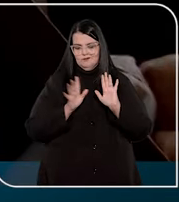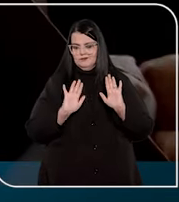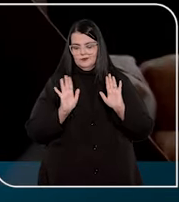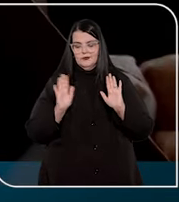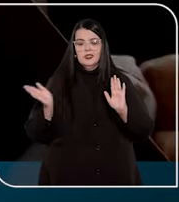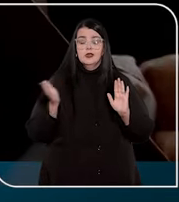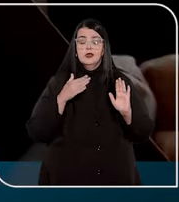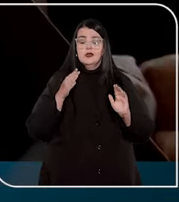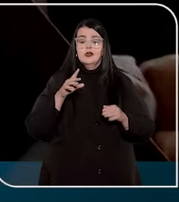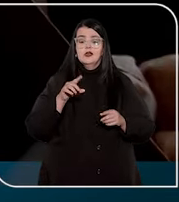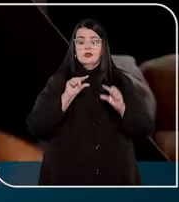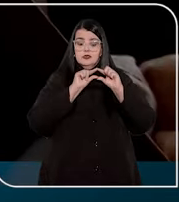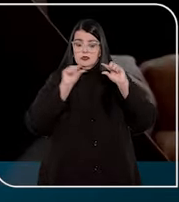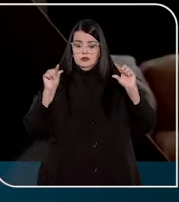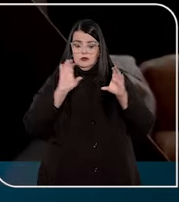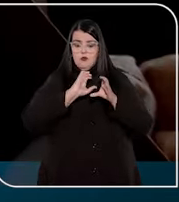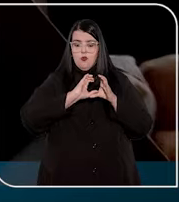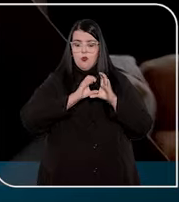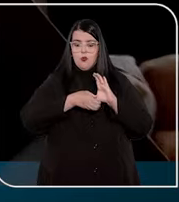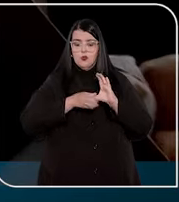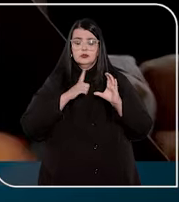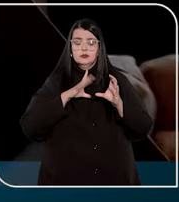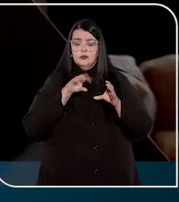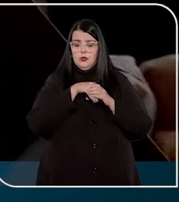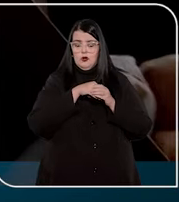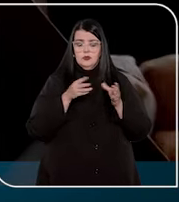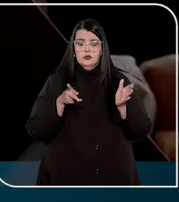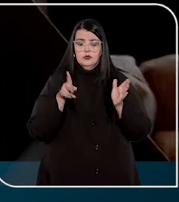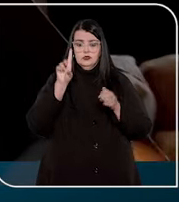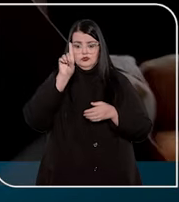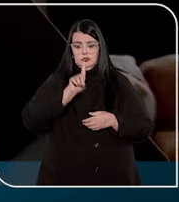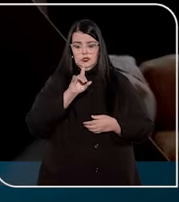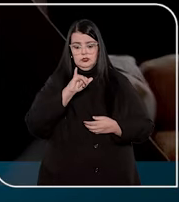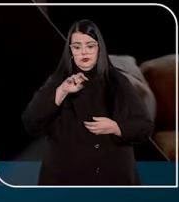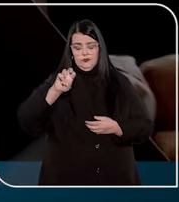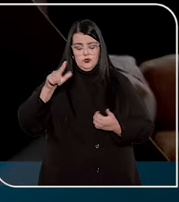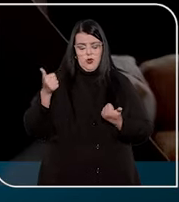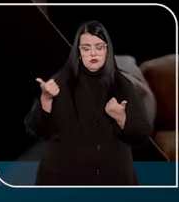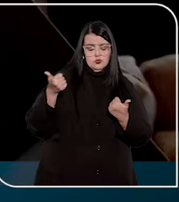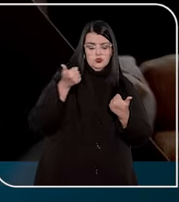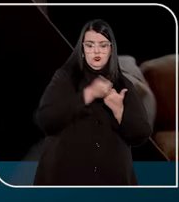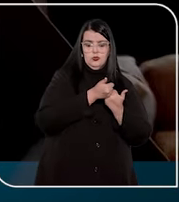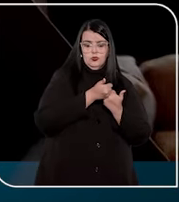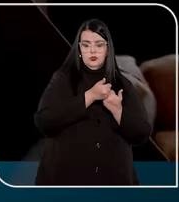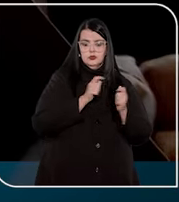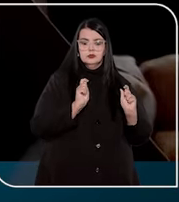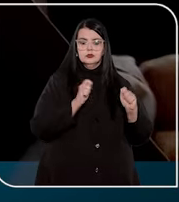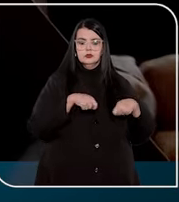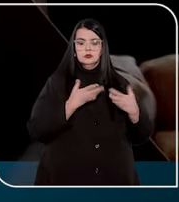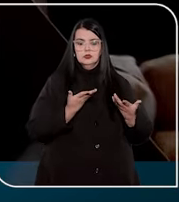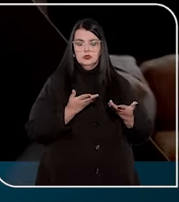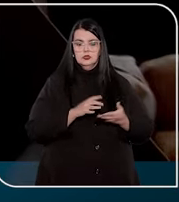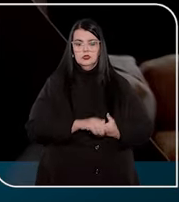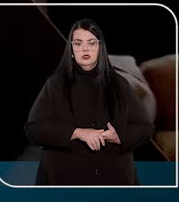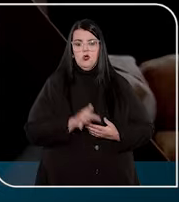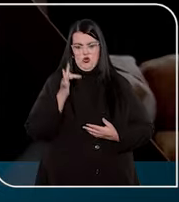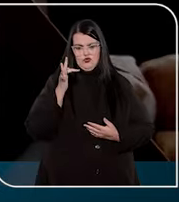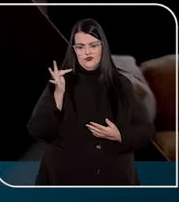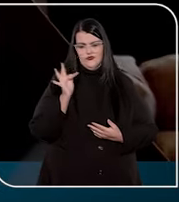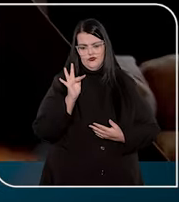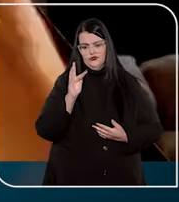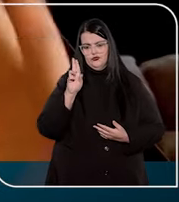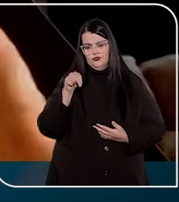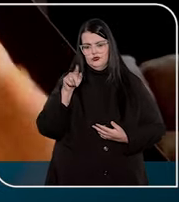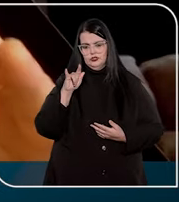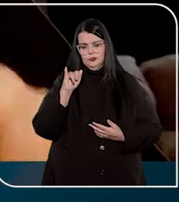direito civil, né? Que uma coisa fungível é uma coisa substituível por outra. Então, a fungibilidade, ela é